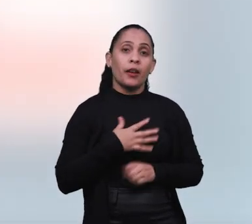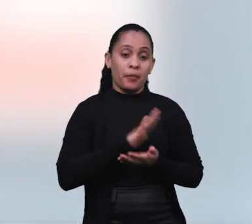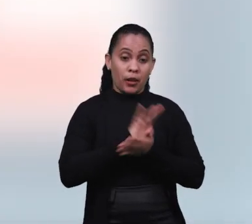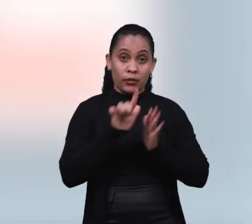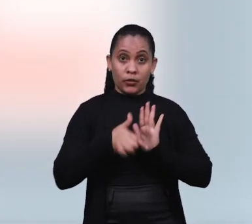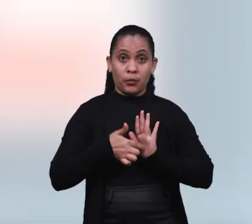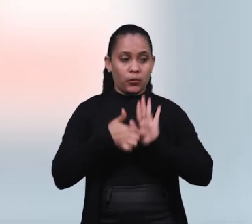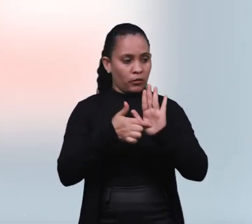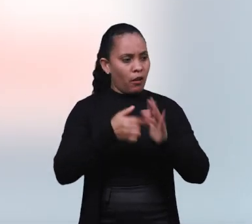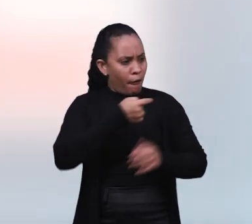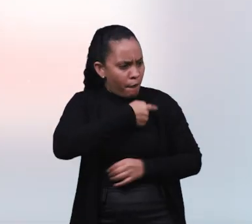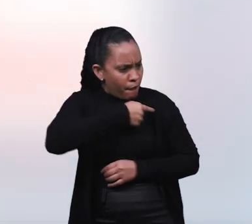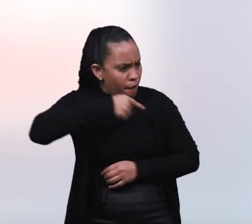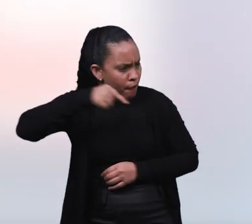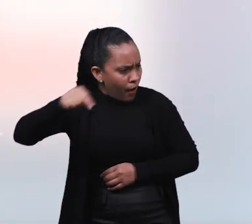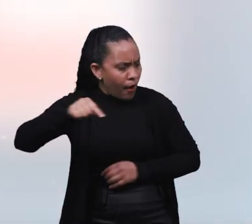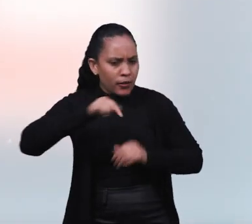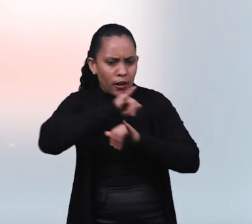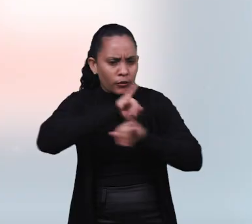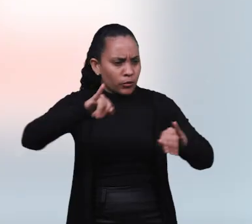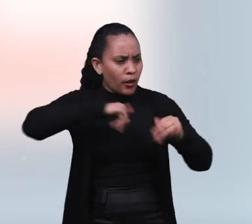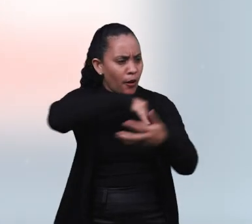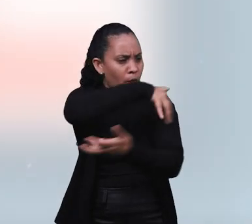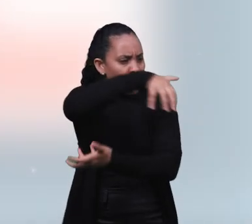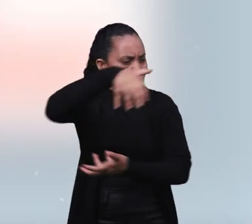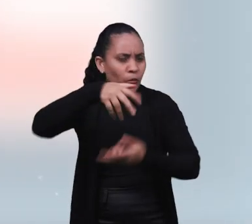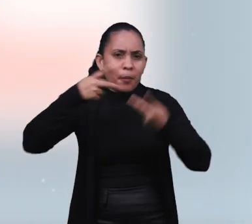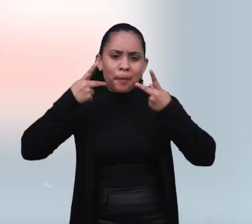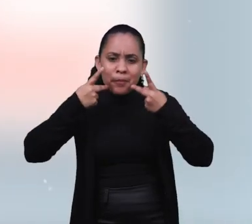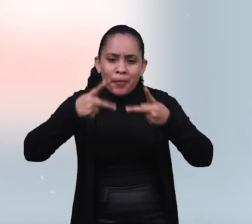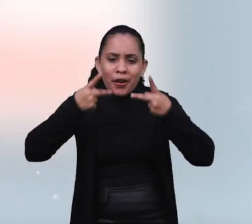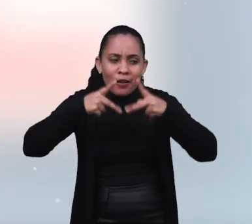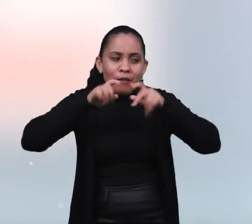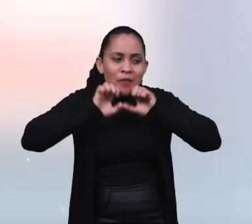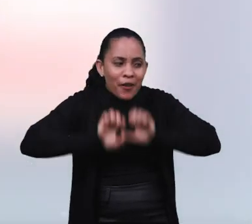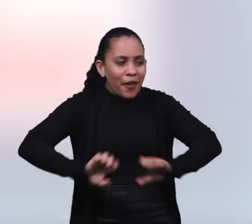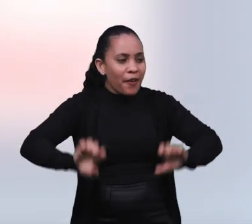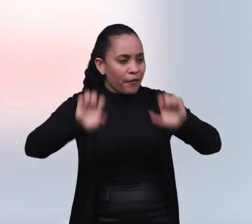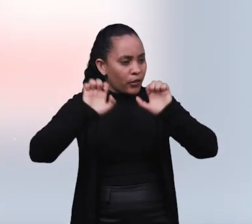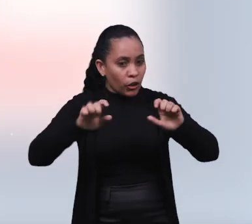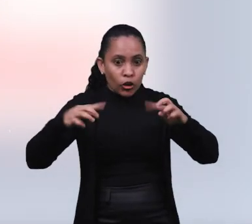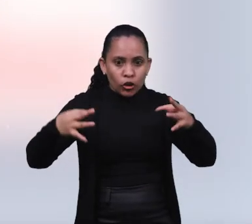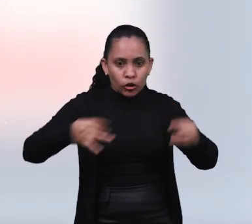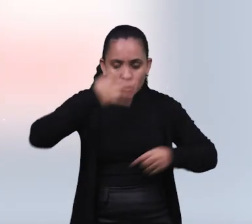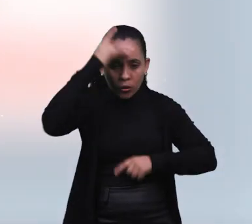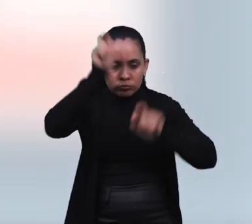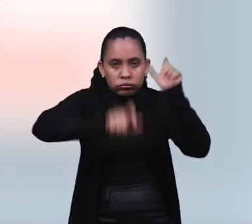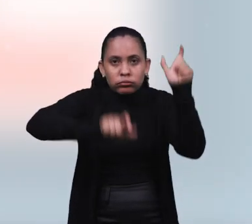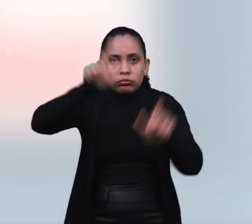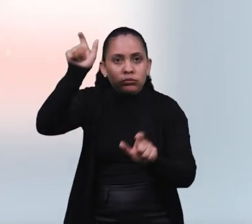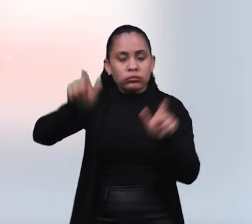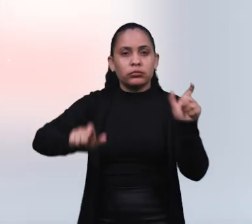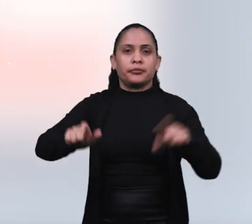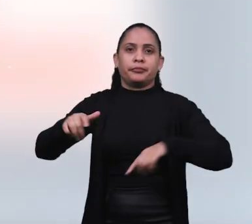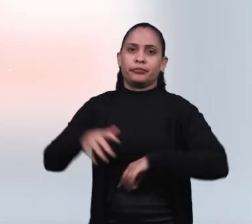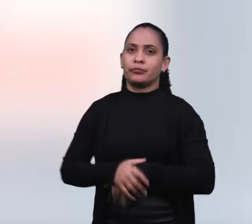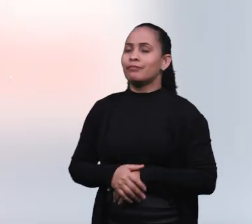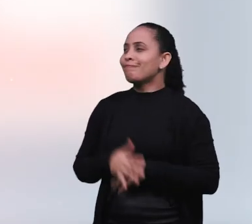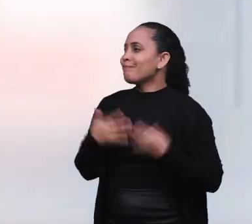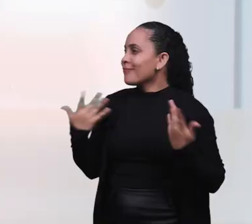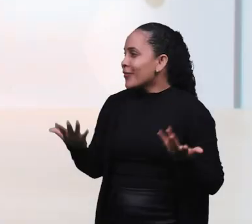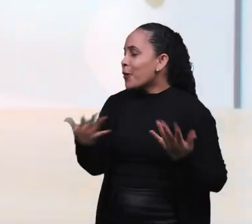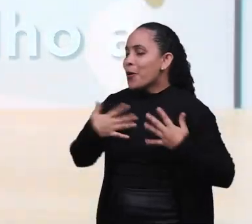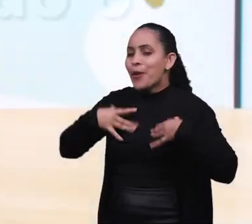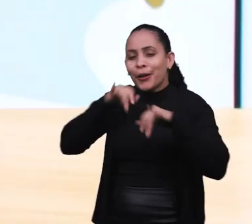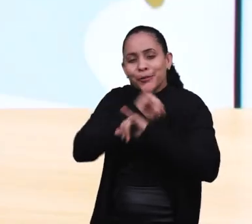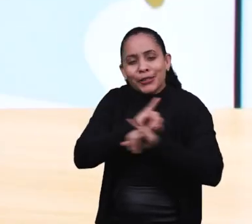disse-lhe, ide por todo o mundo, pregai o evangelho a toda criatura. Então, trazer o